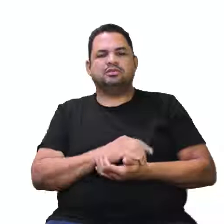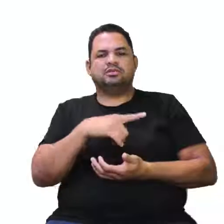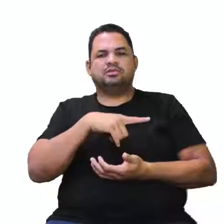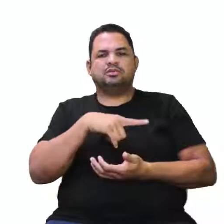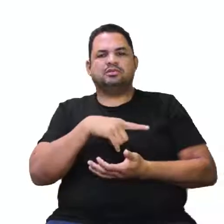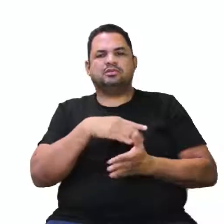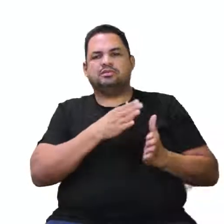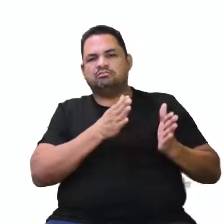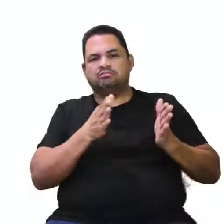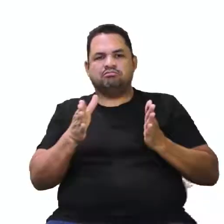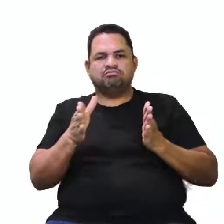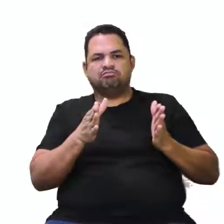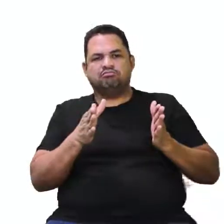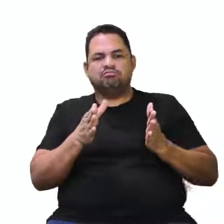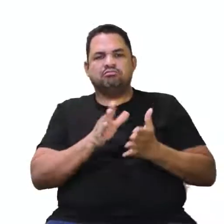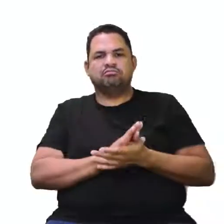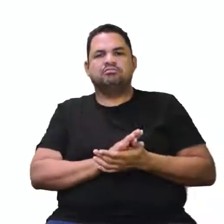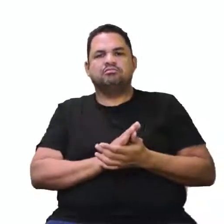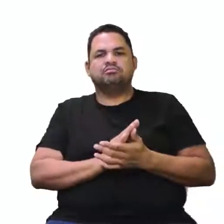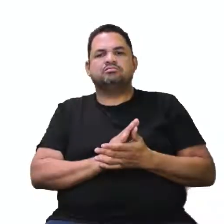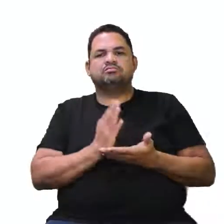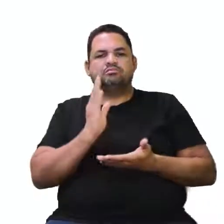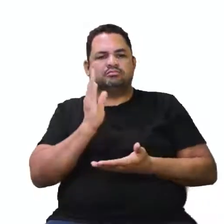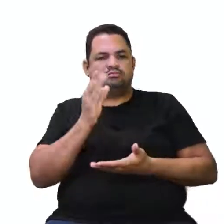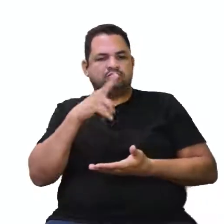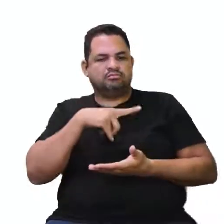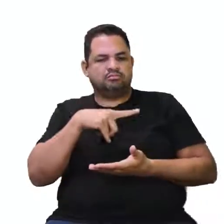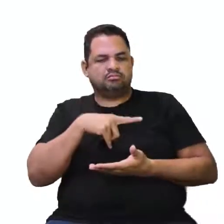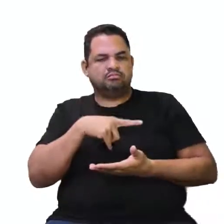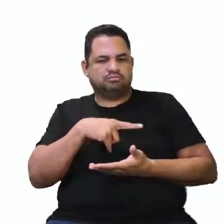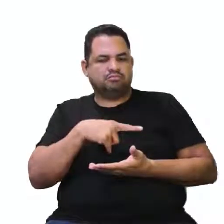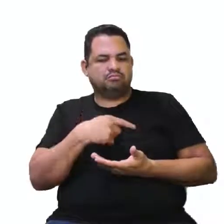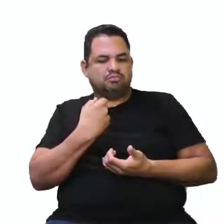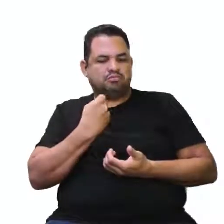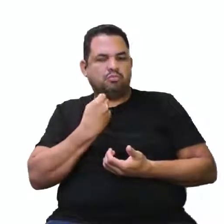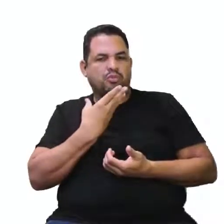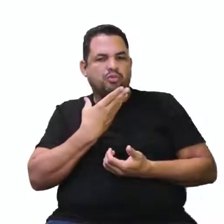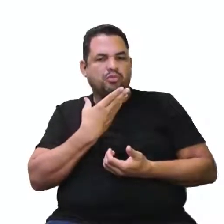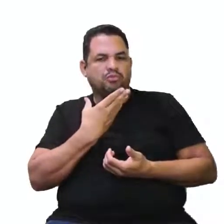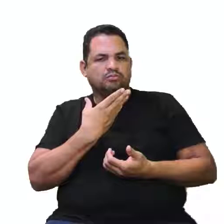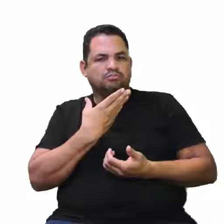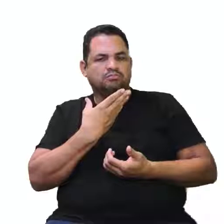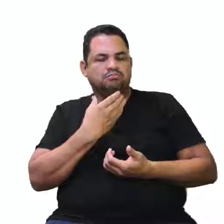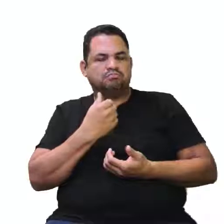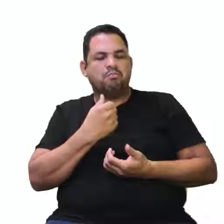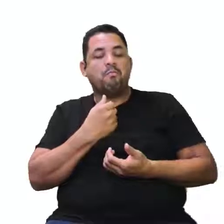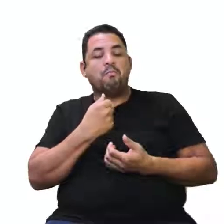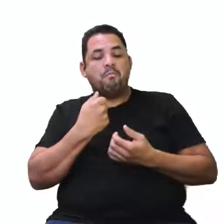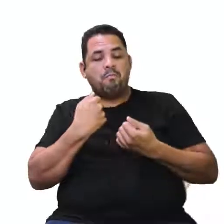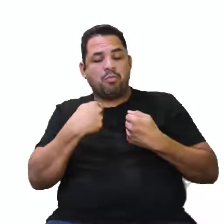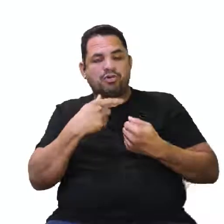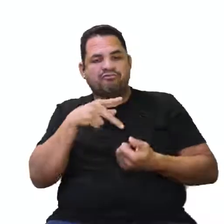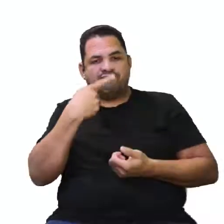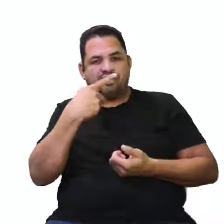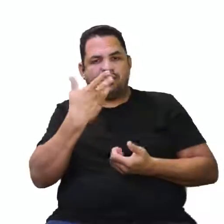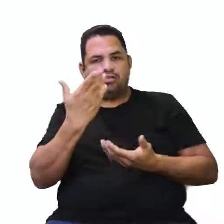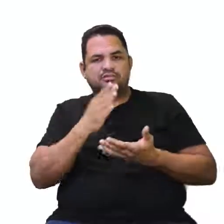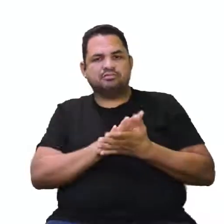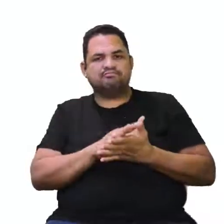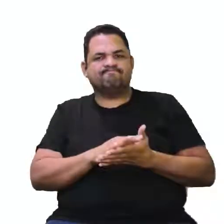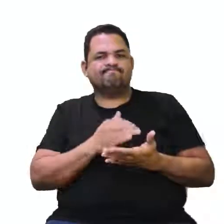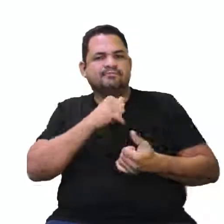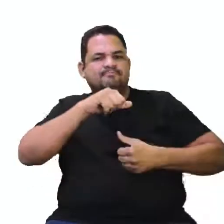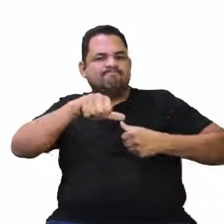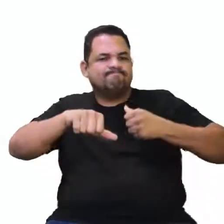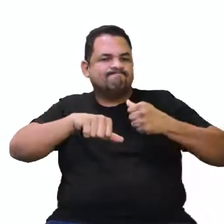Nós temos aí um momento, você com certeza tem propriedade para nos dizer e afirmar, né, que é um momento aí de